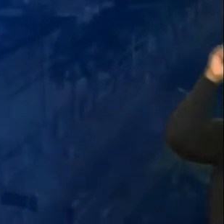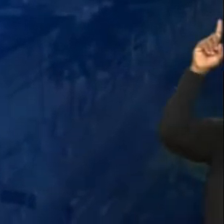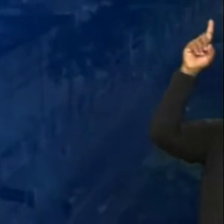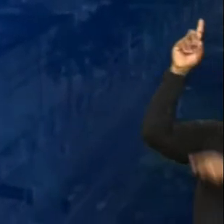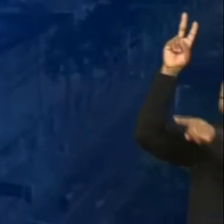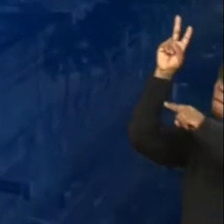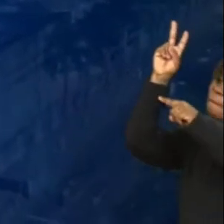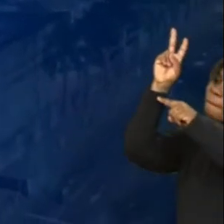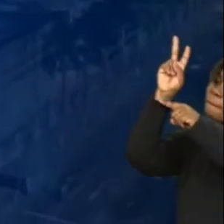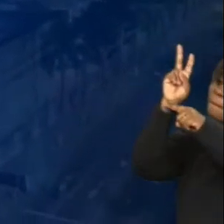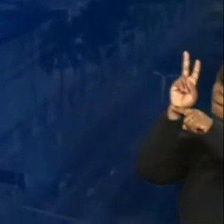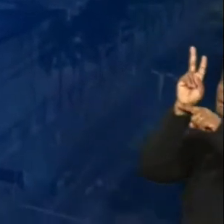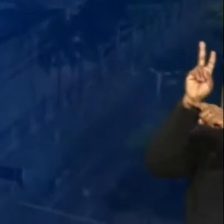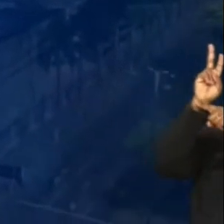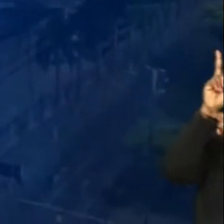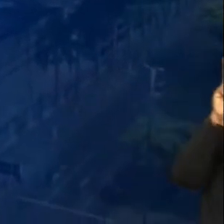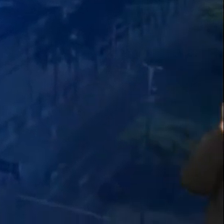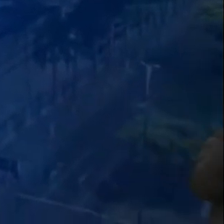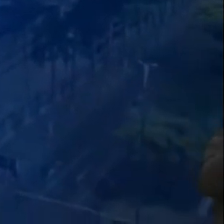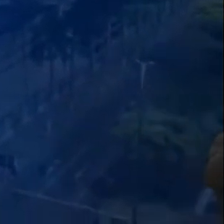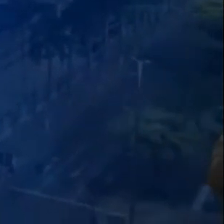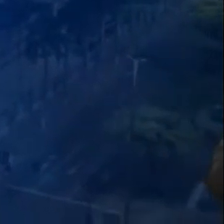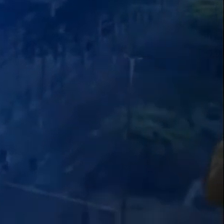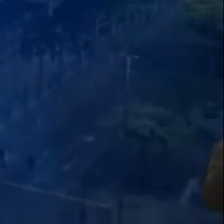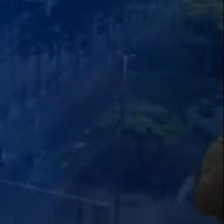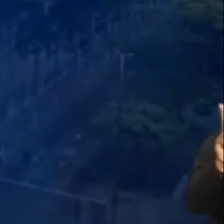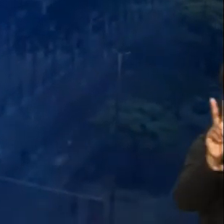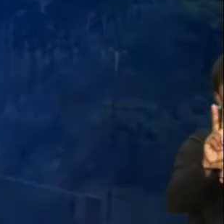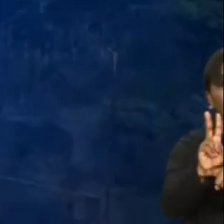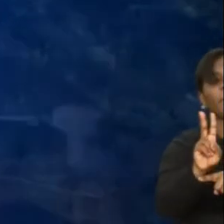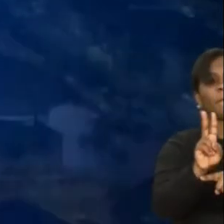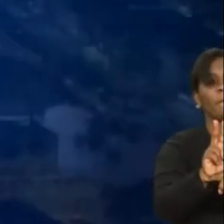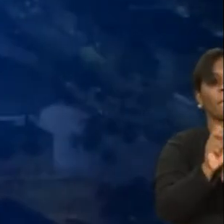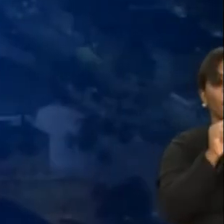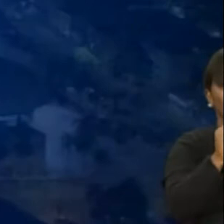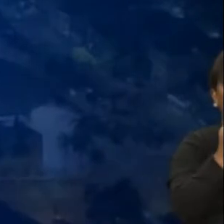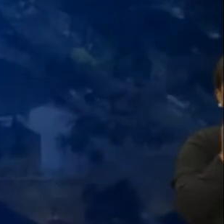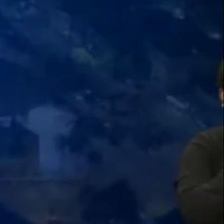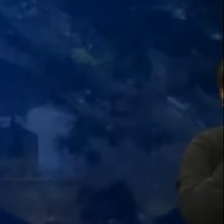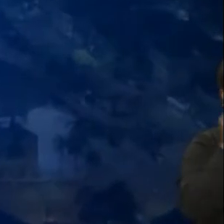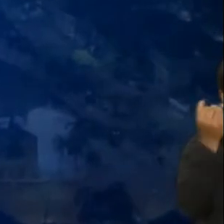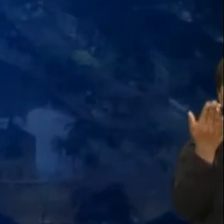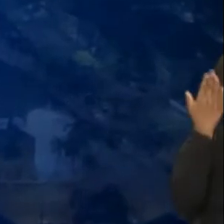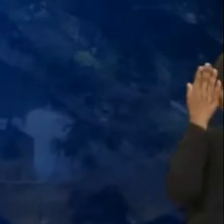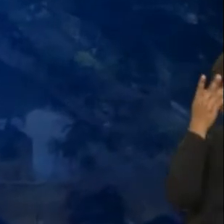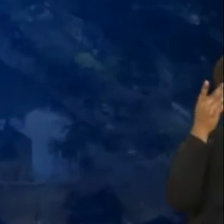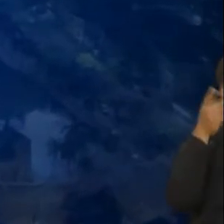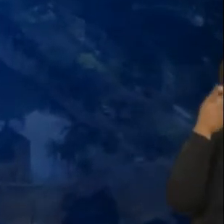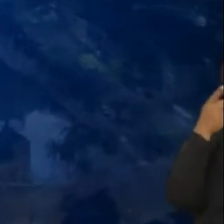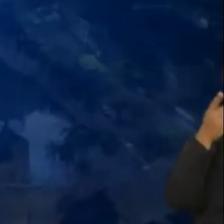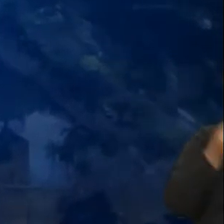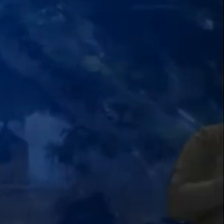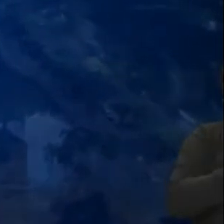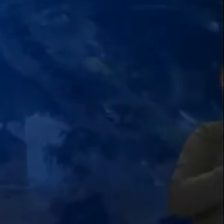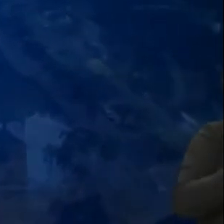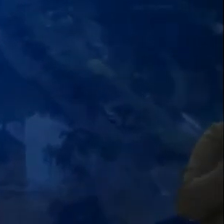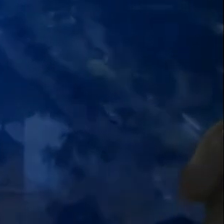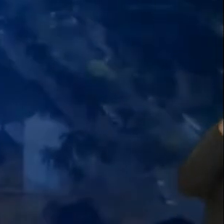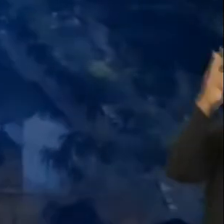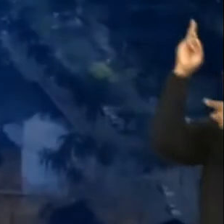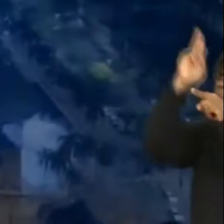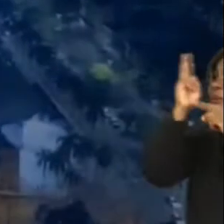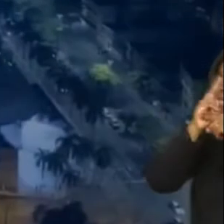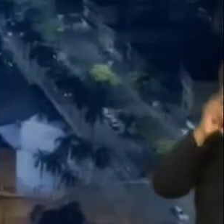eu. Cuido eu. Pode erguer teus braços e falar: cuida, está aqui minha vida. Eu te entrego ela, cuida da